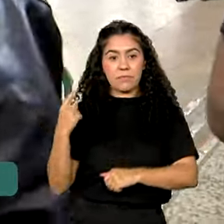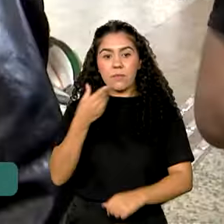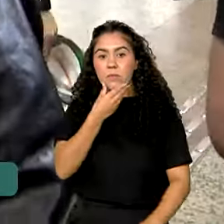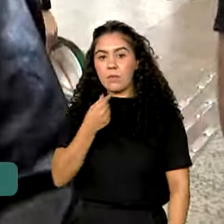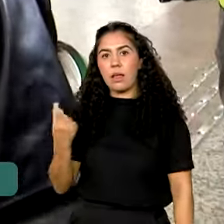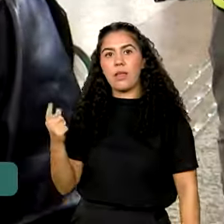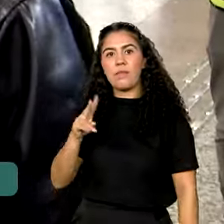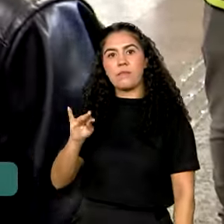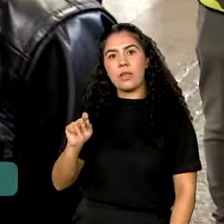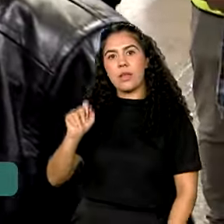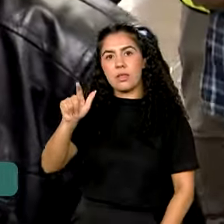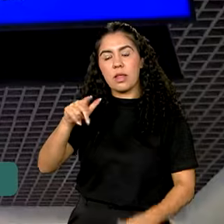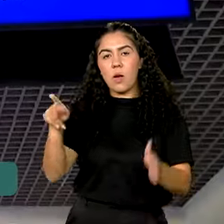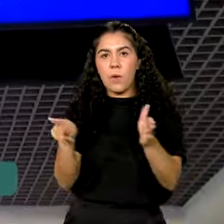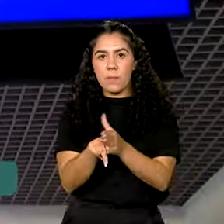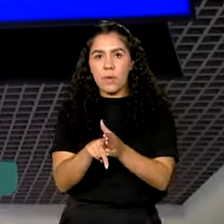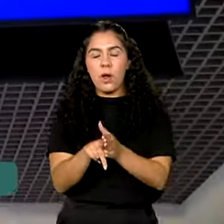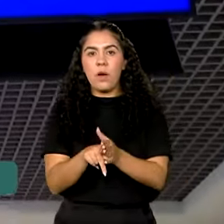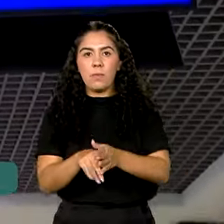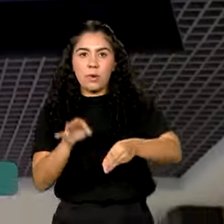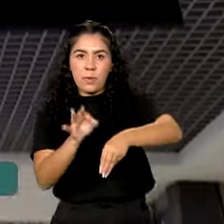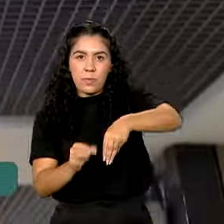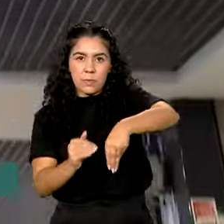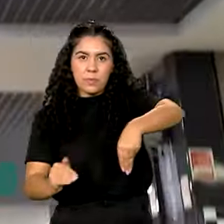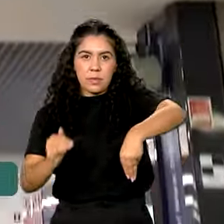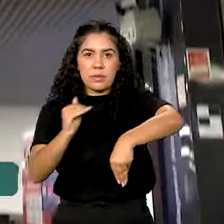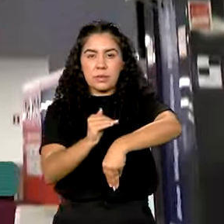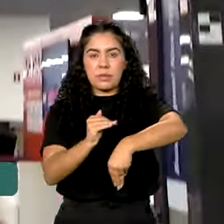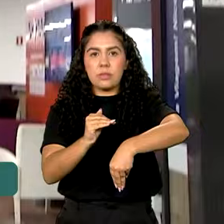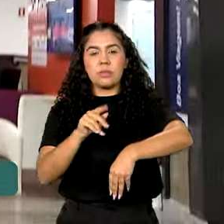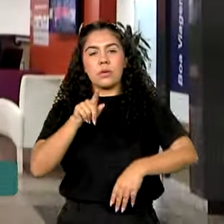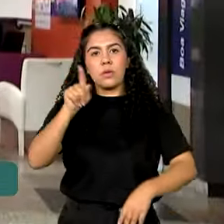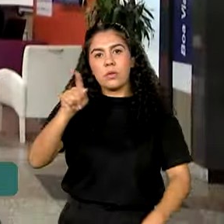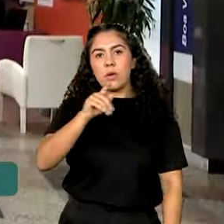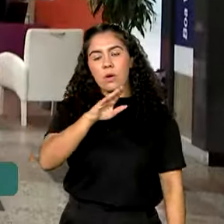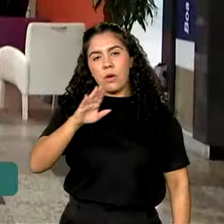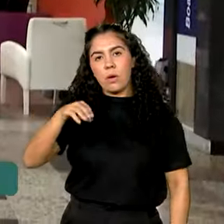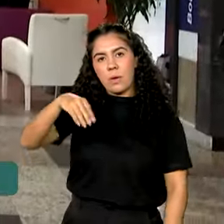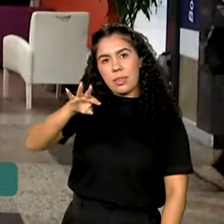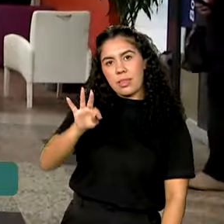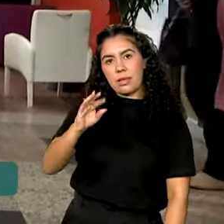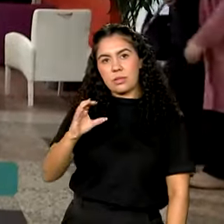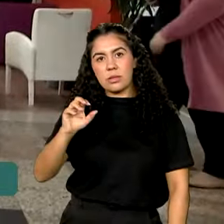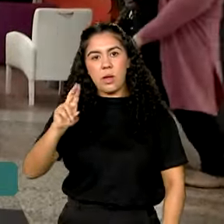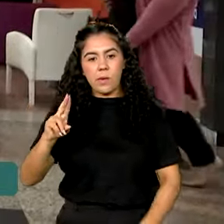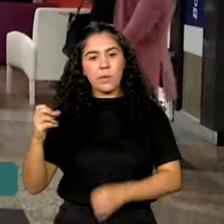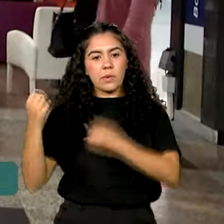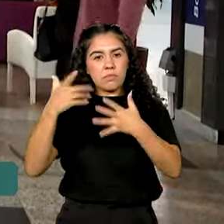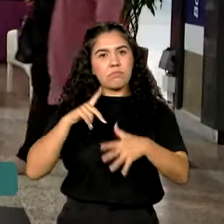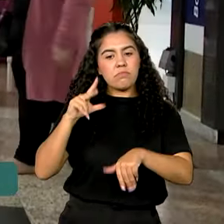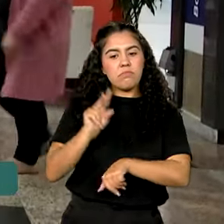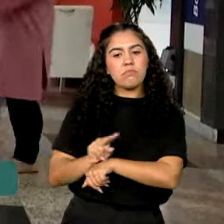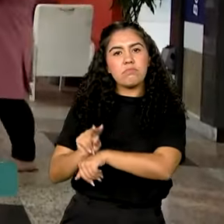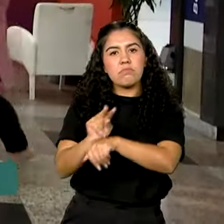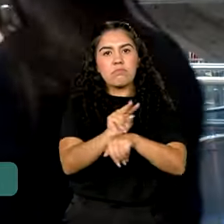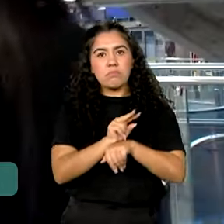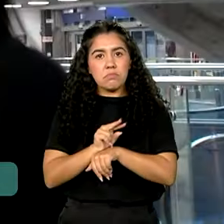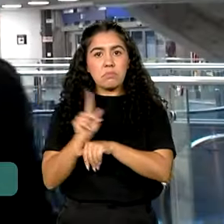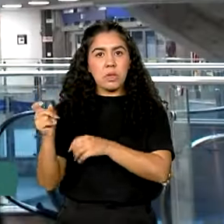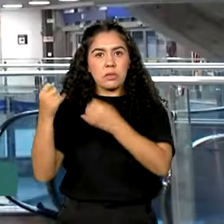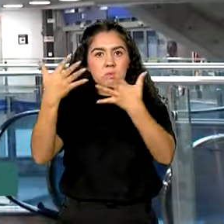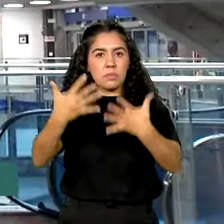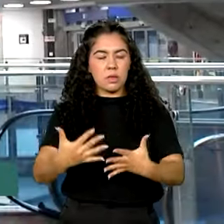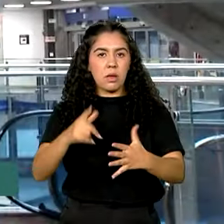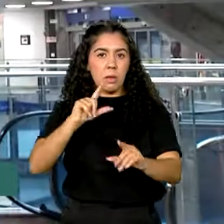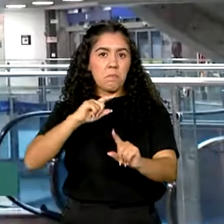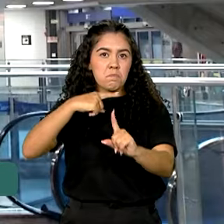TCU, responsável pela fiscalização dos valores utilizados no processo de reconstrução do Estado, avalia como positivo o